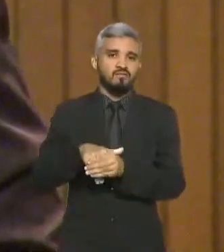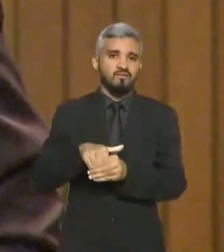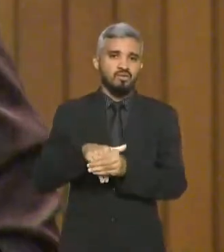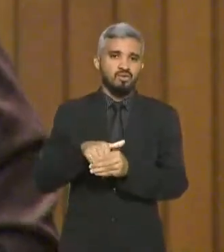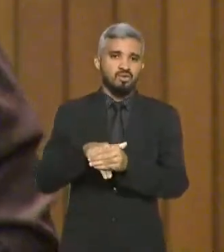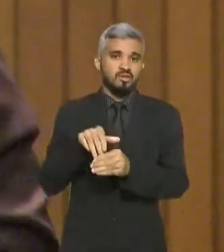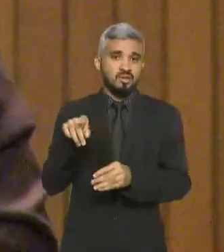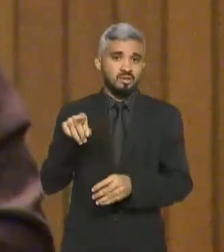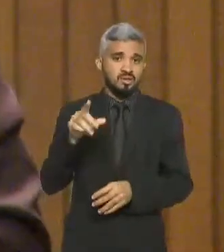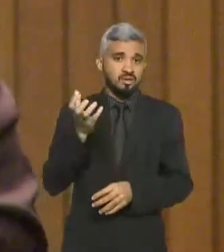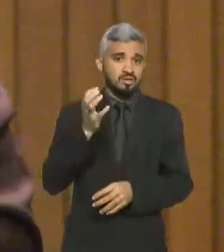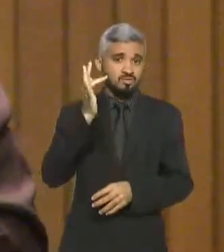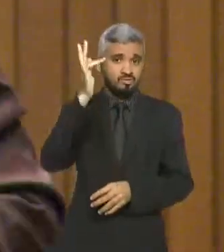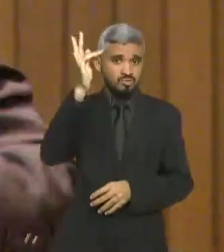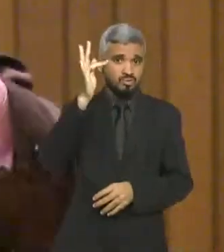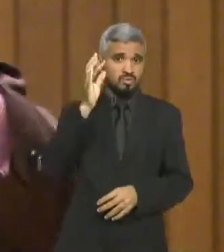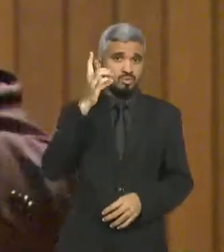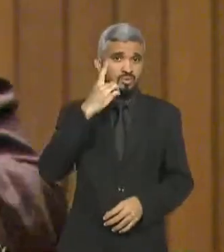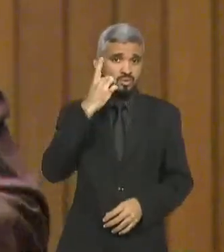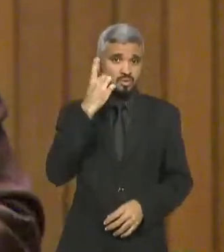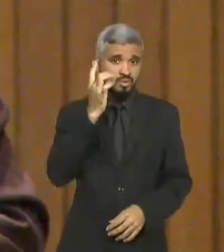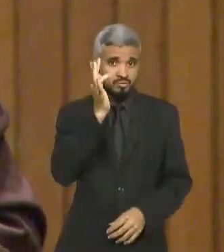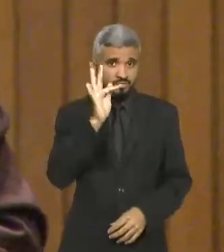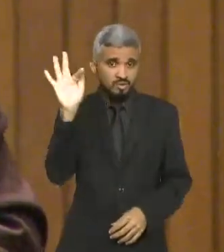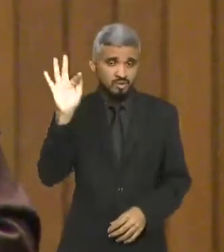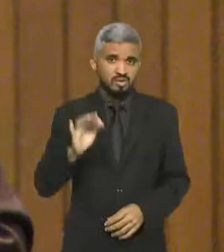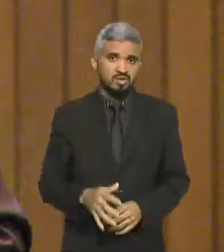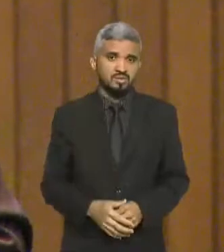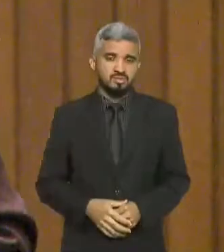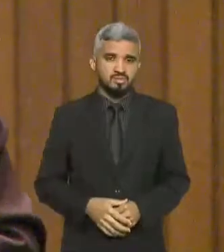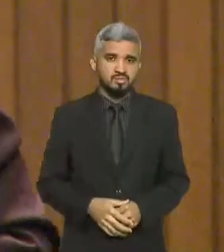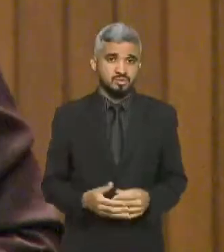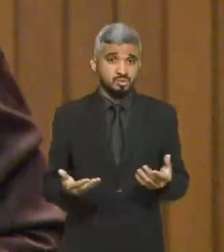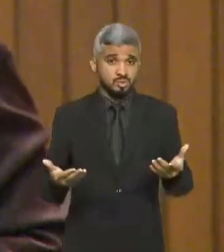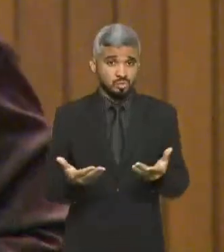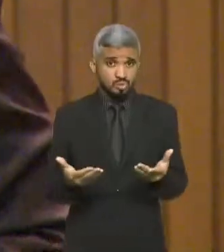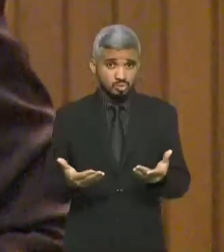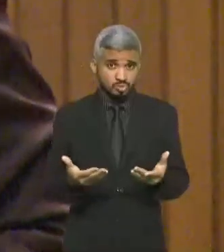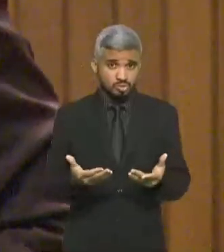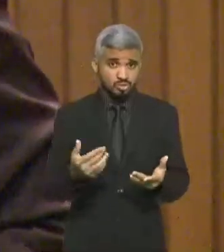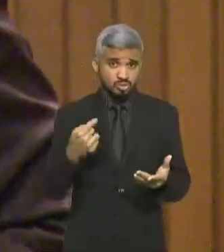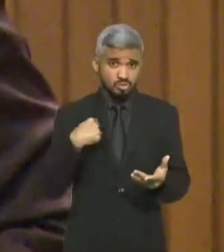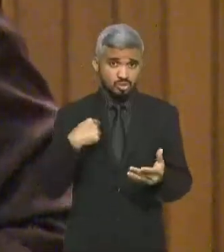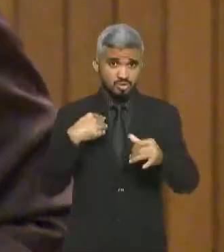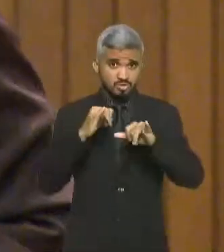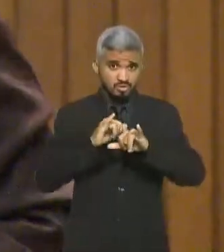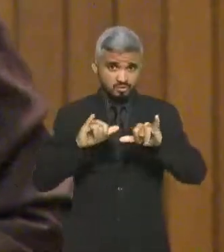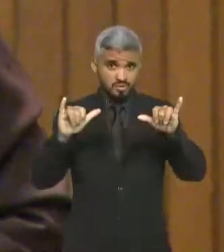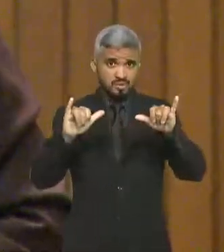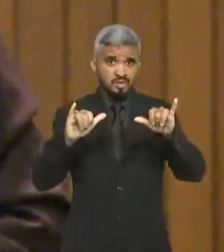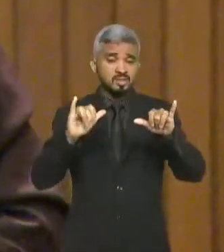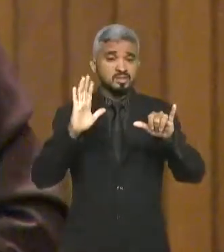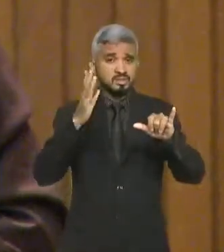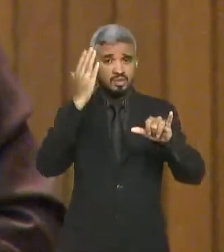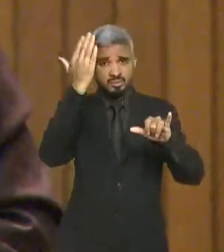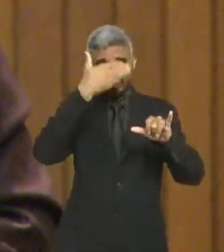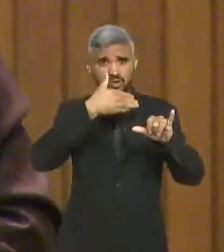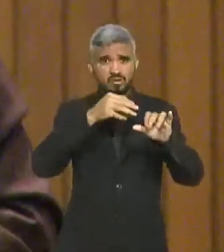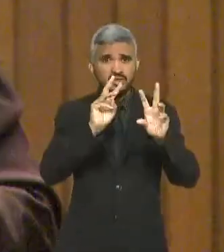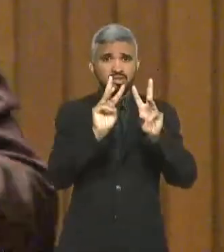deputado federal. Por isso, o que eu estou dizendo hoje aqui está no próprio site da Prefeitura